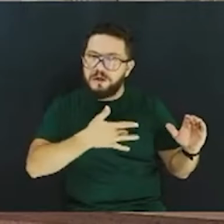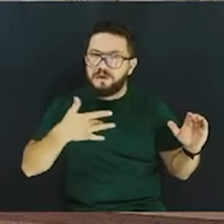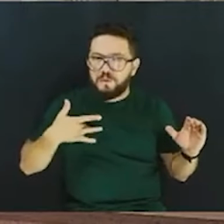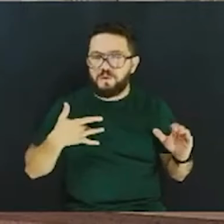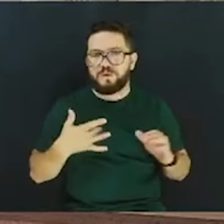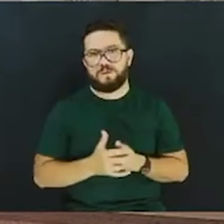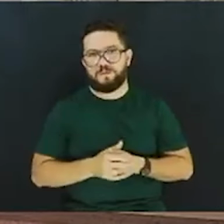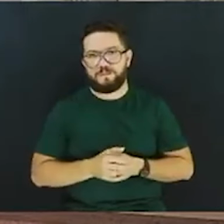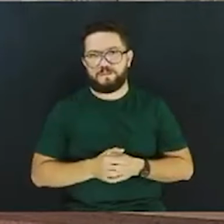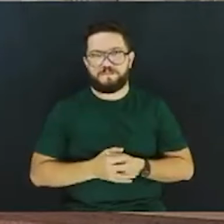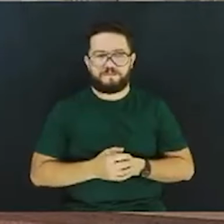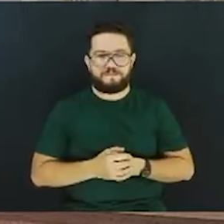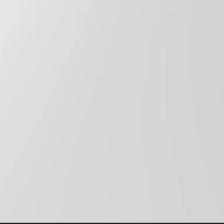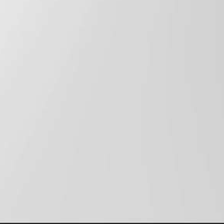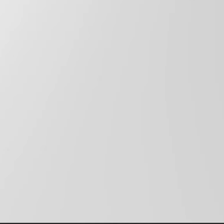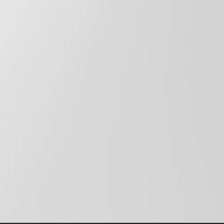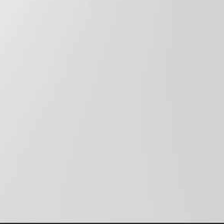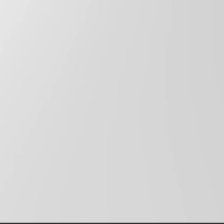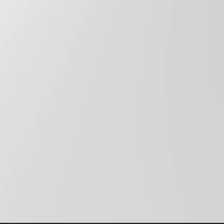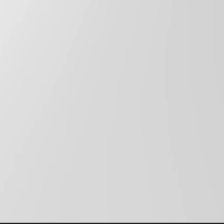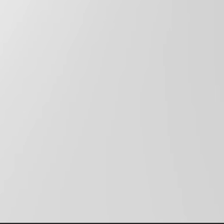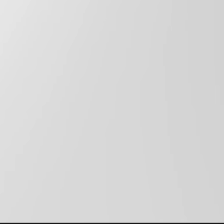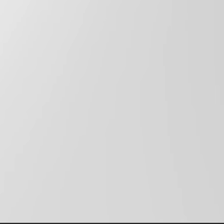da saúde muito obrigado